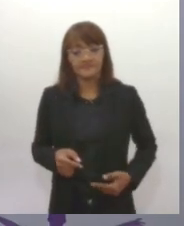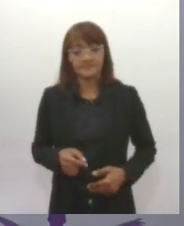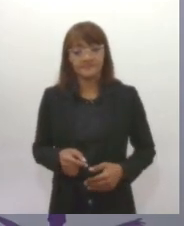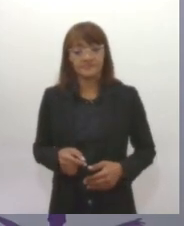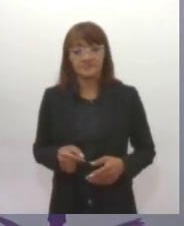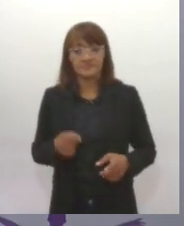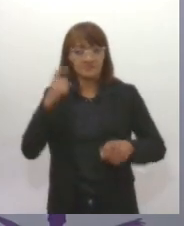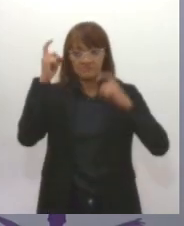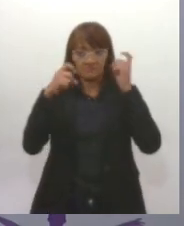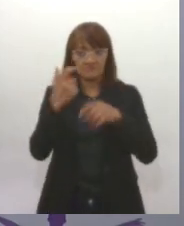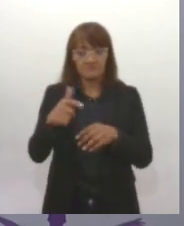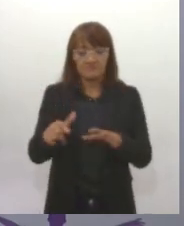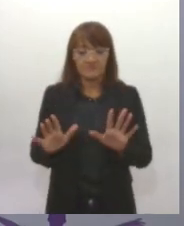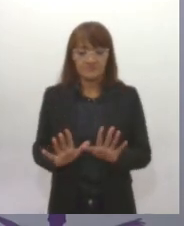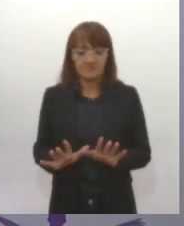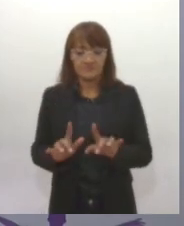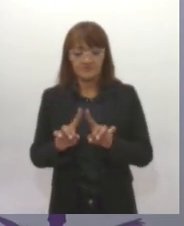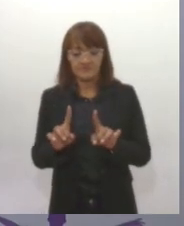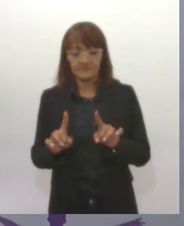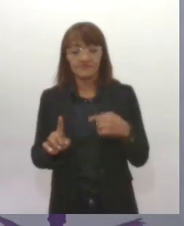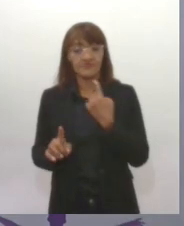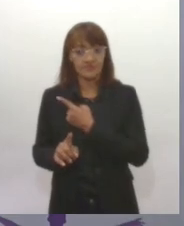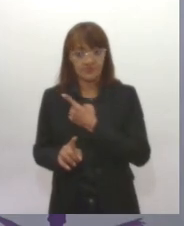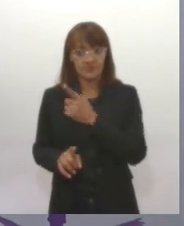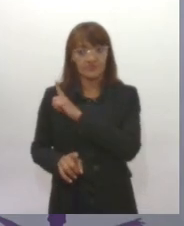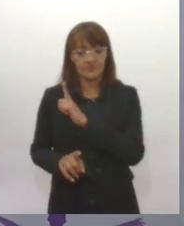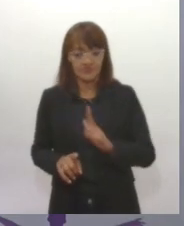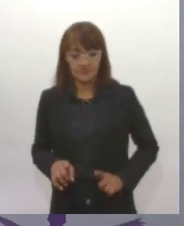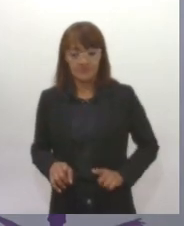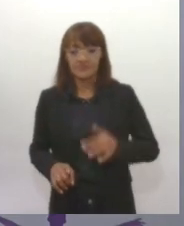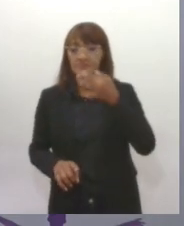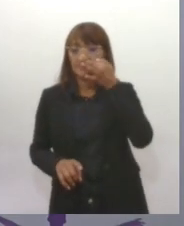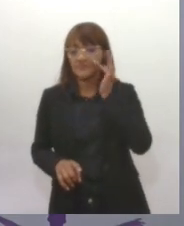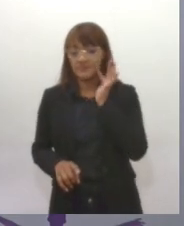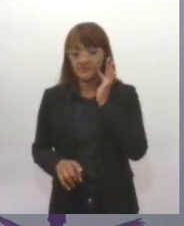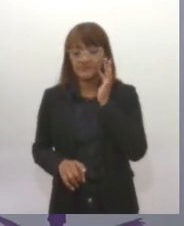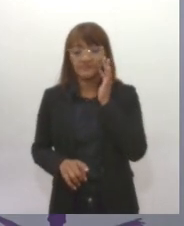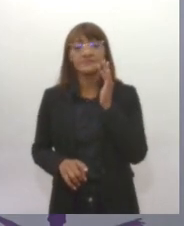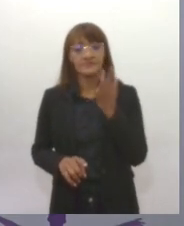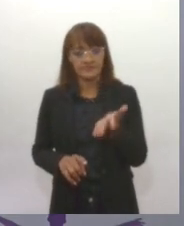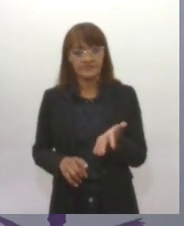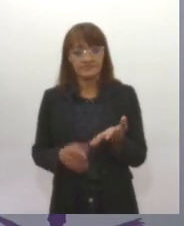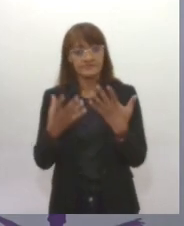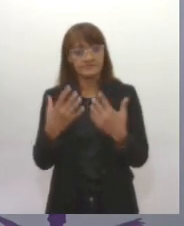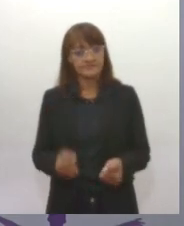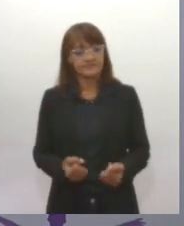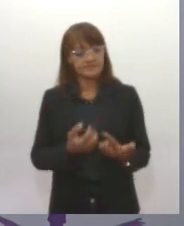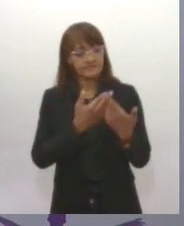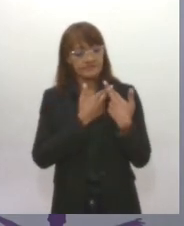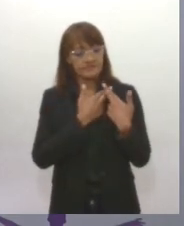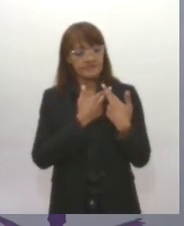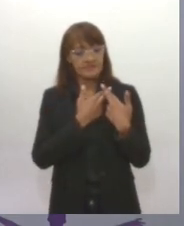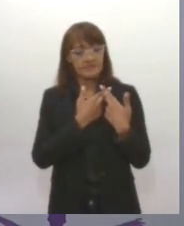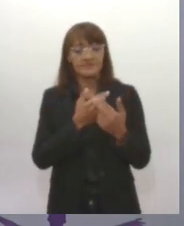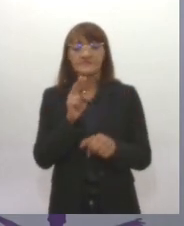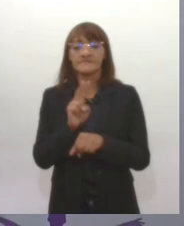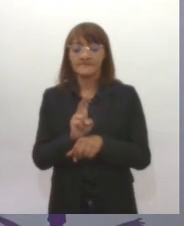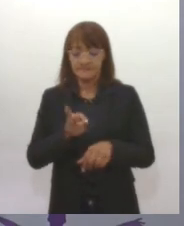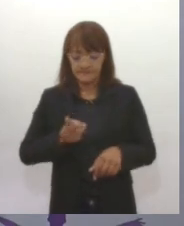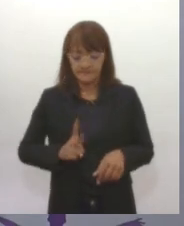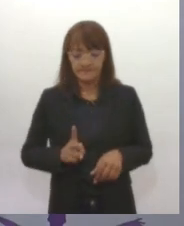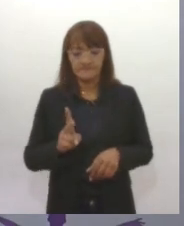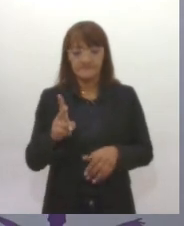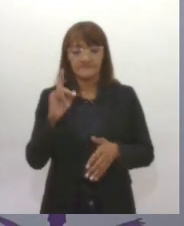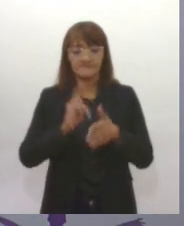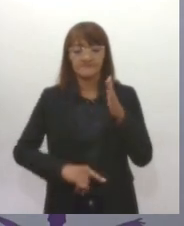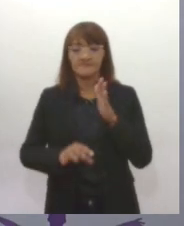Fabio Tidieri tomou para si a responsabilidade. Então, ele vai estar realizando essa obra. E é o que